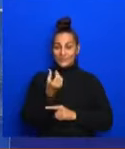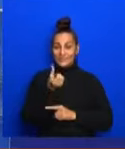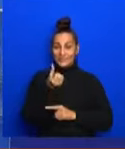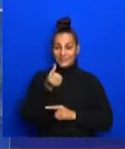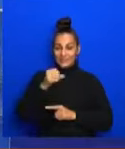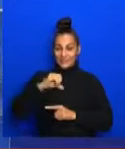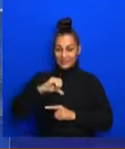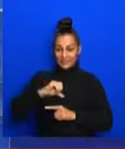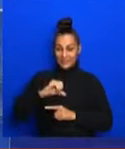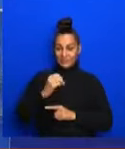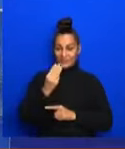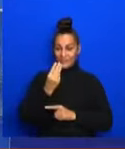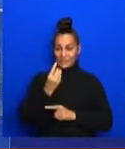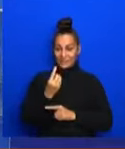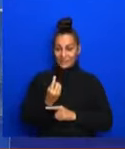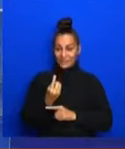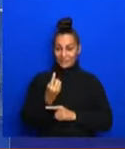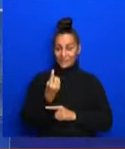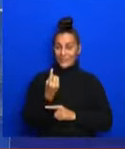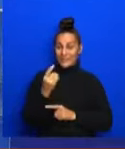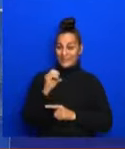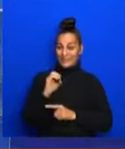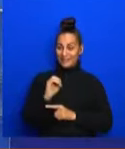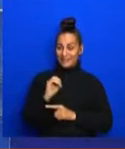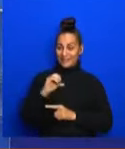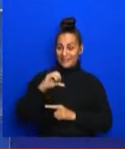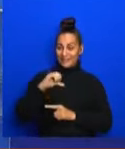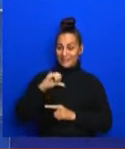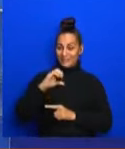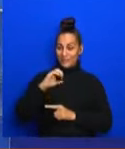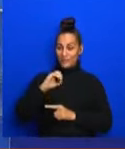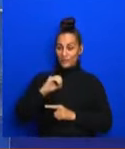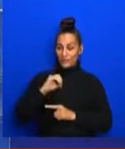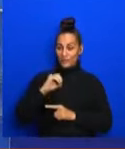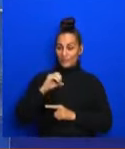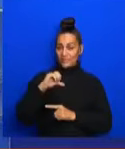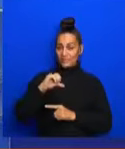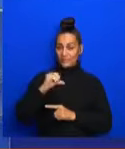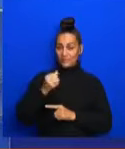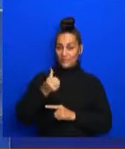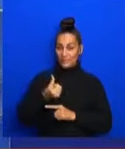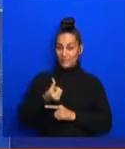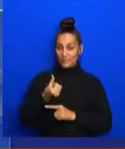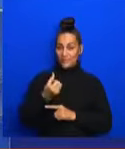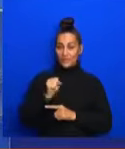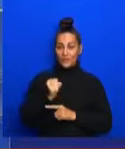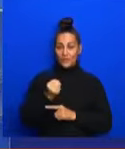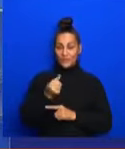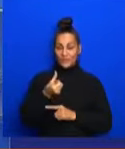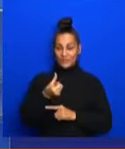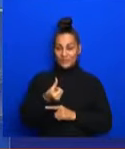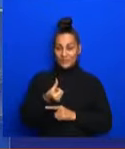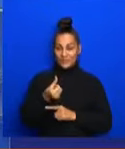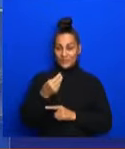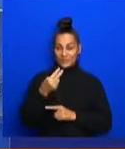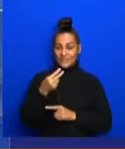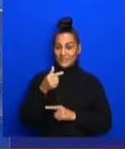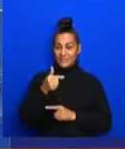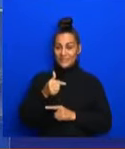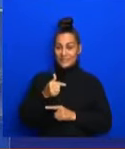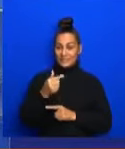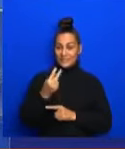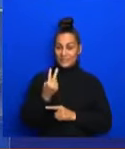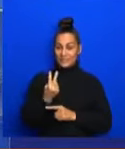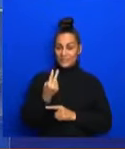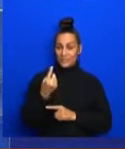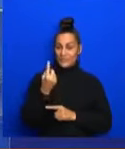12, 69, 31, 10, 90, 96, 86,